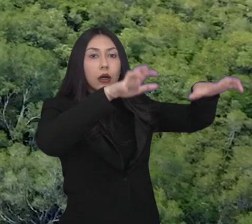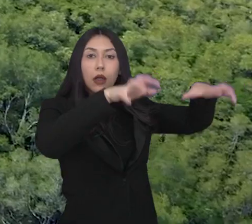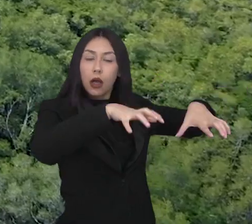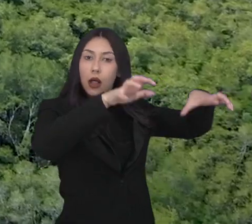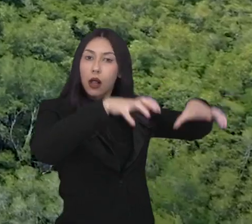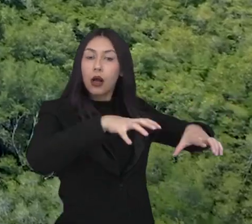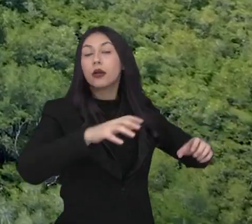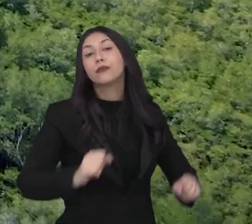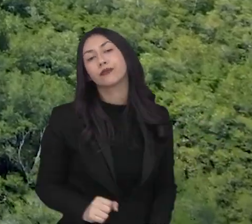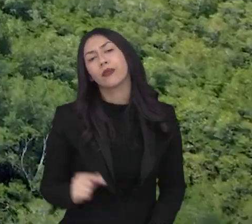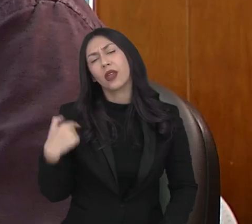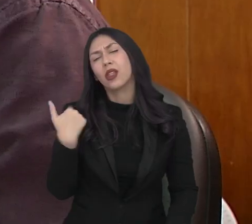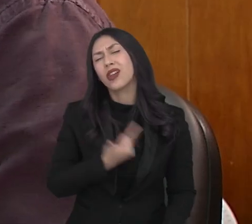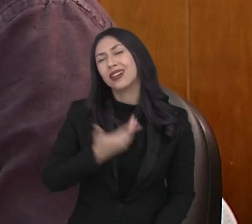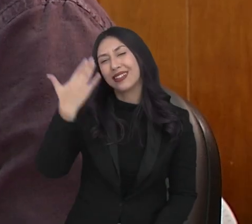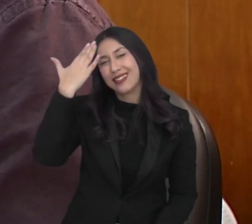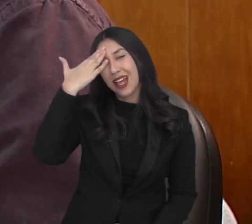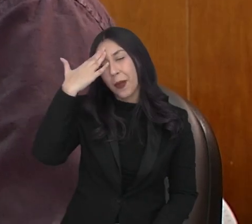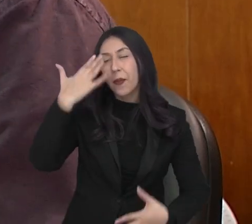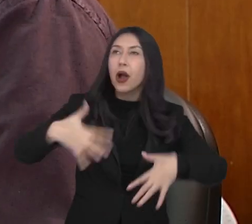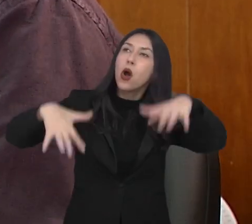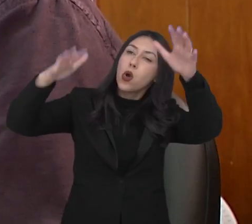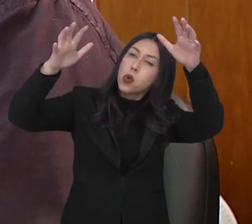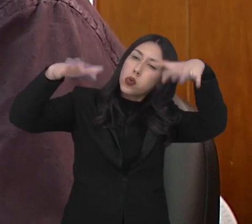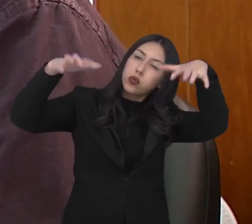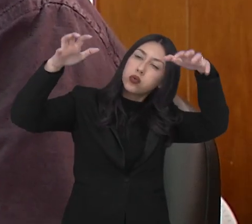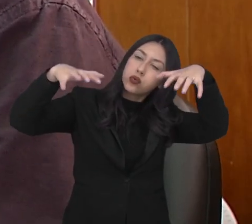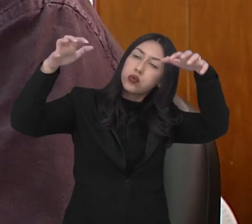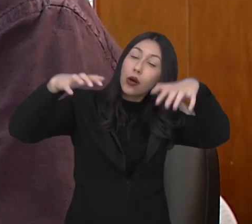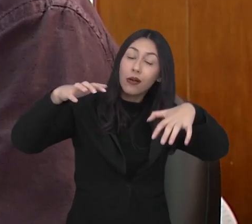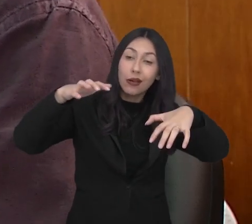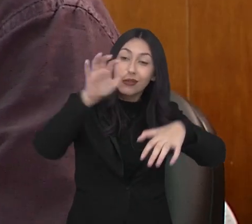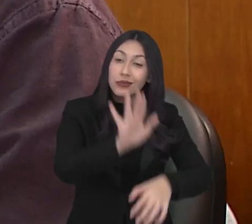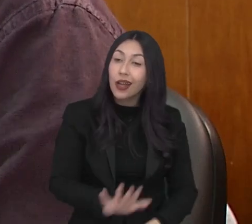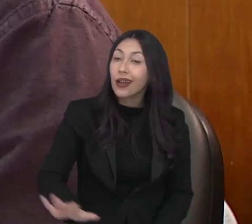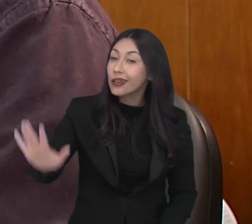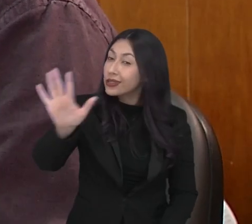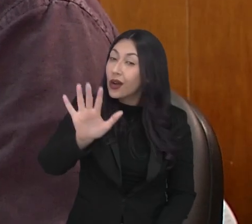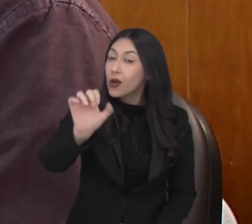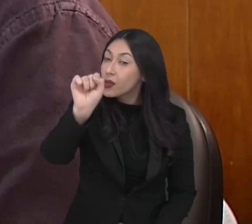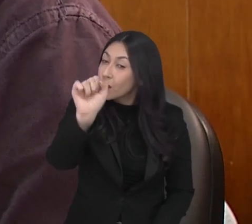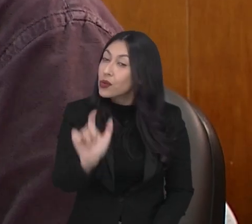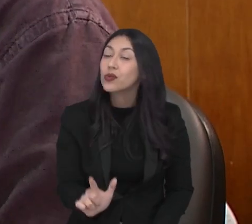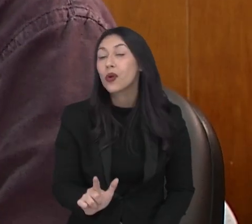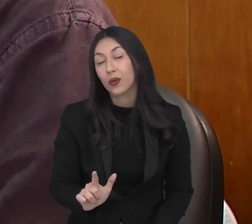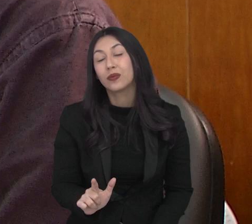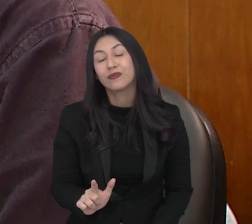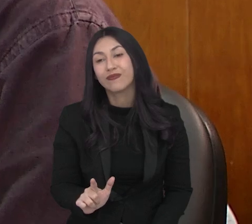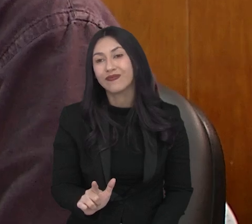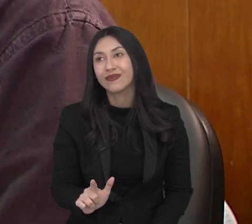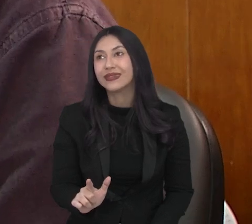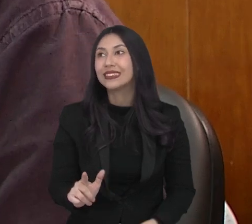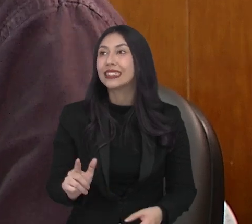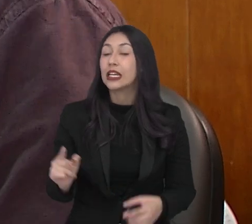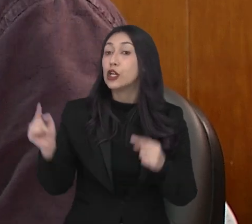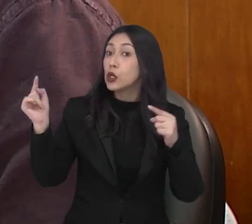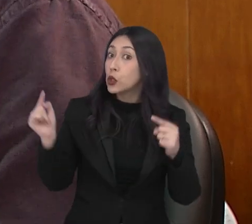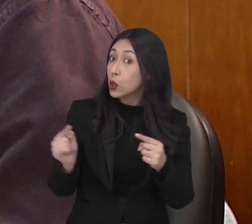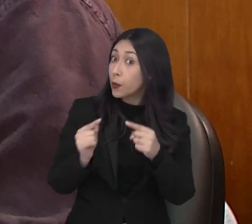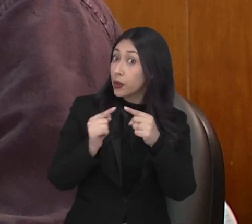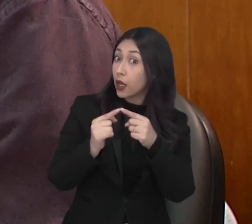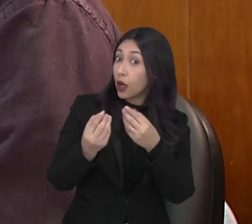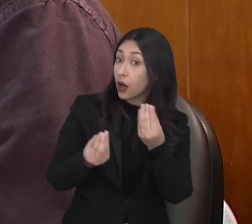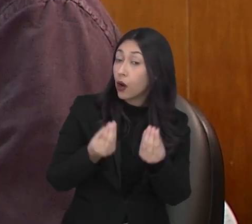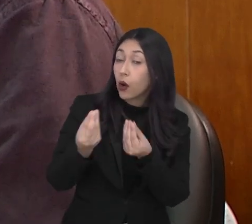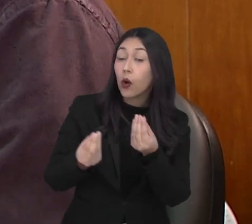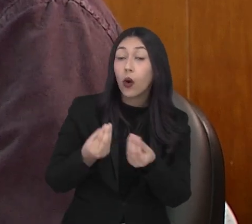pela umidade da floresta. A gente sabe que a maior parte da chuva que cai aqui na nossa região sul-sudeste do país,